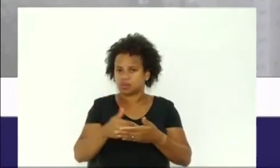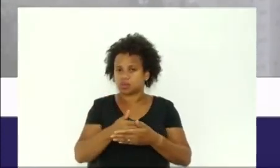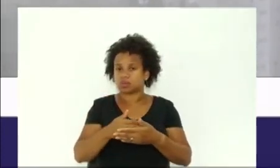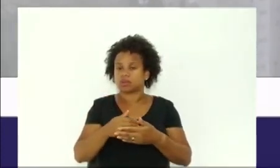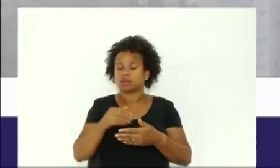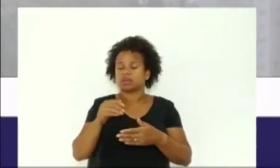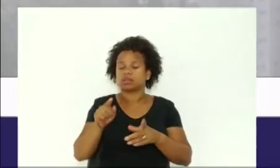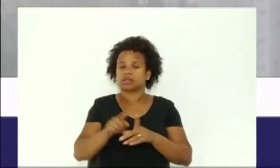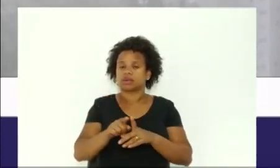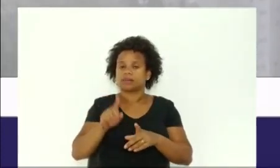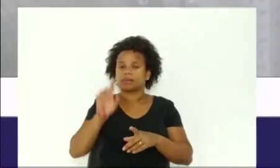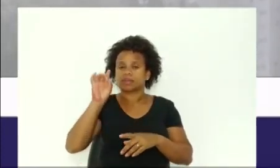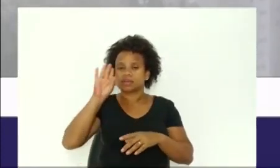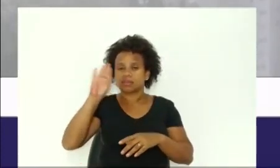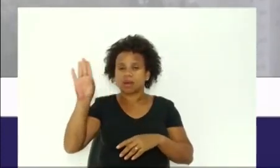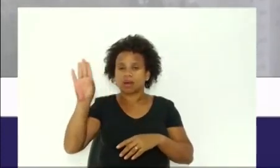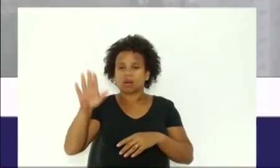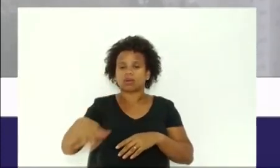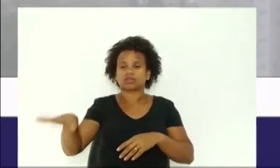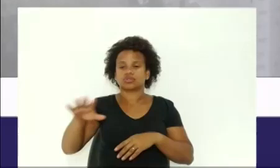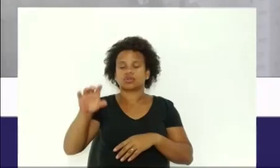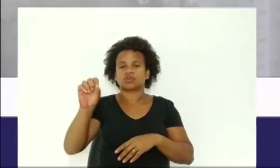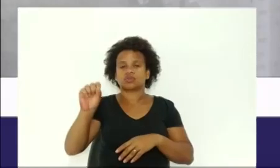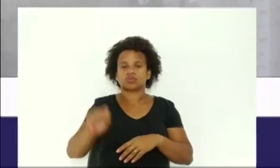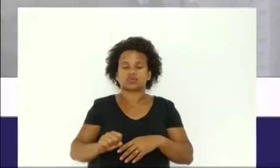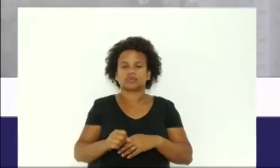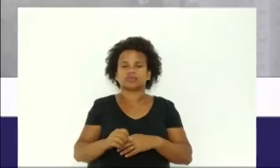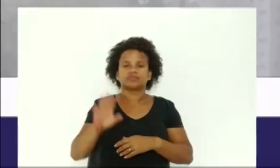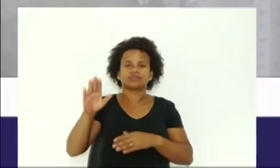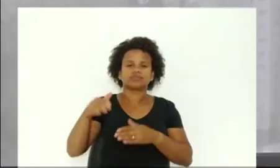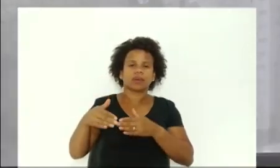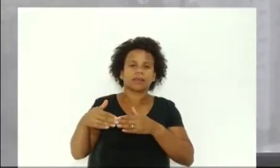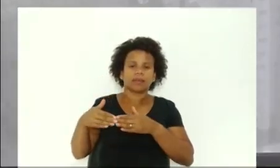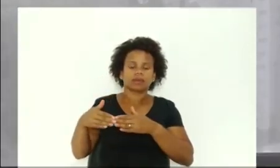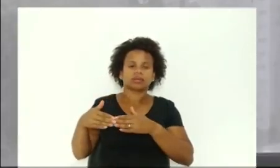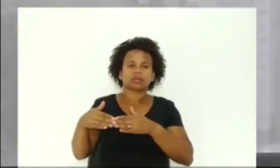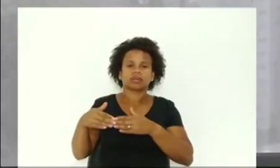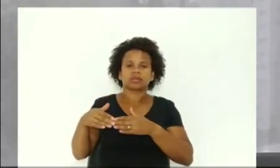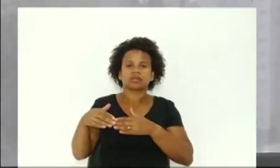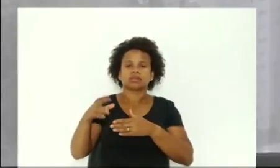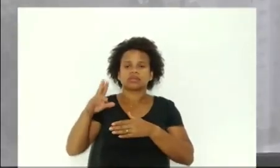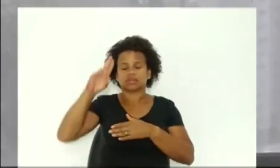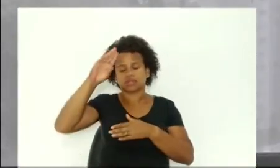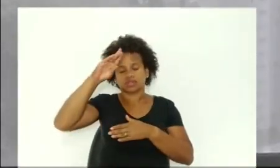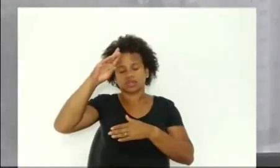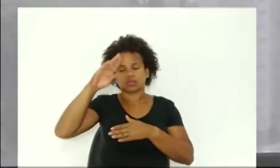região sul de nossa cidade. Muito obrigado. A parte, vereador Silvio. Sargento Laudo, por gentileza. Eu